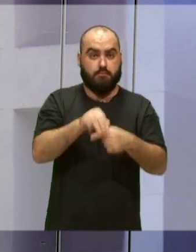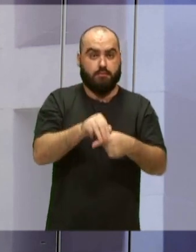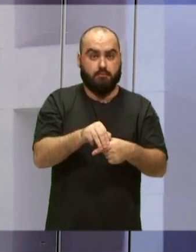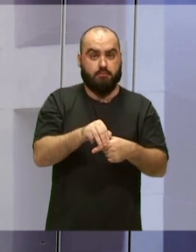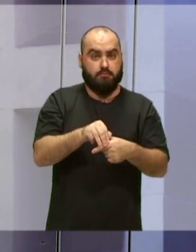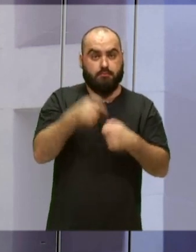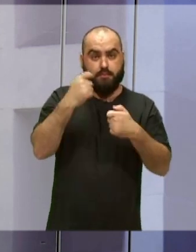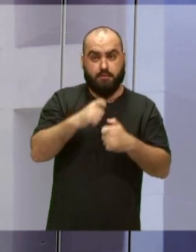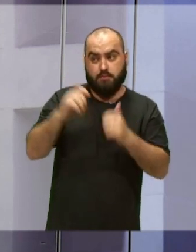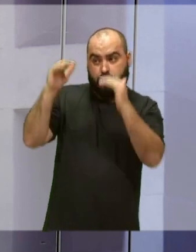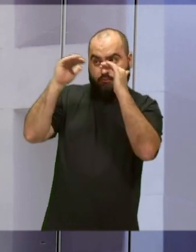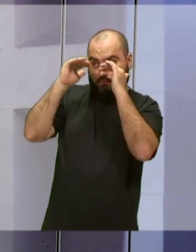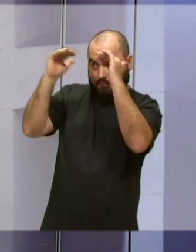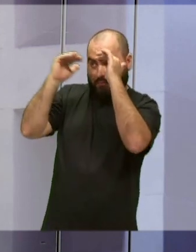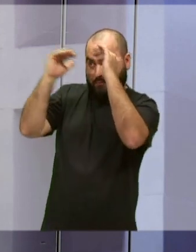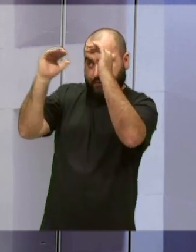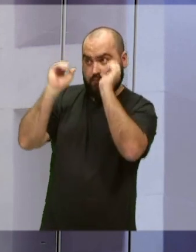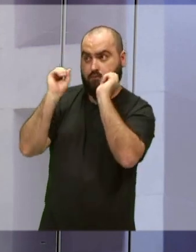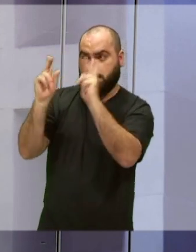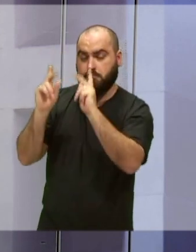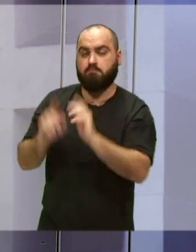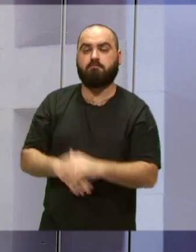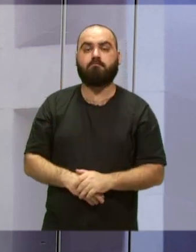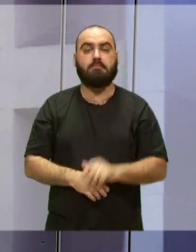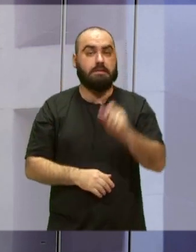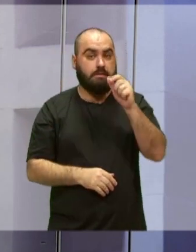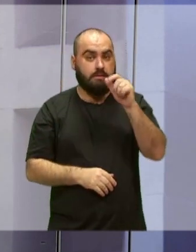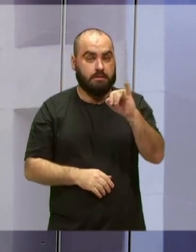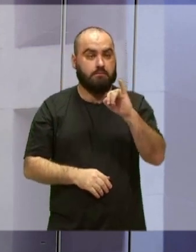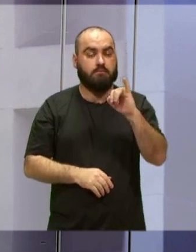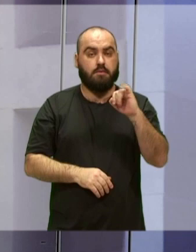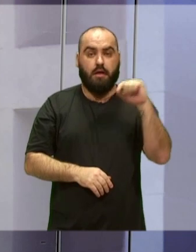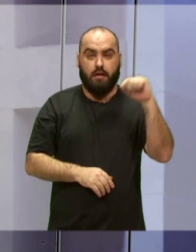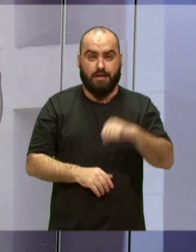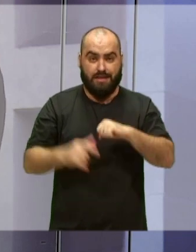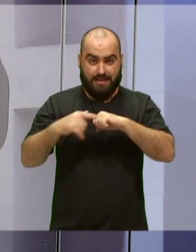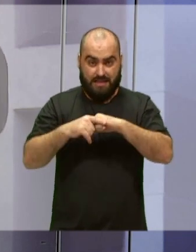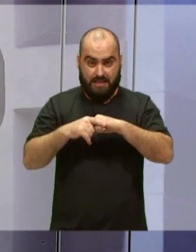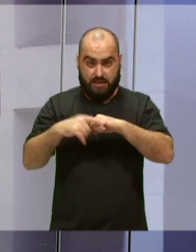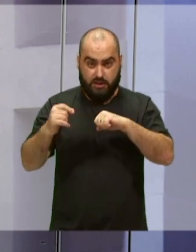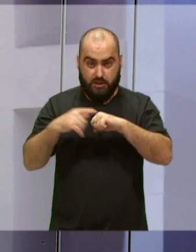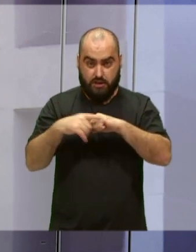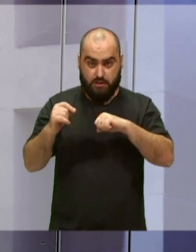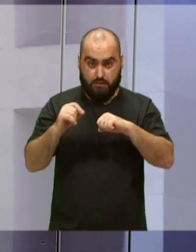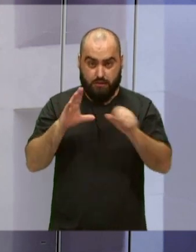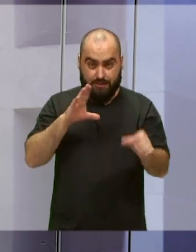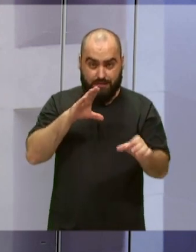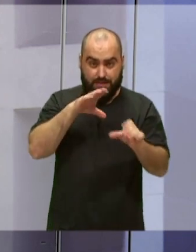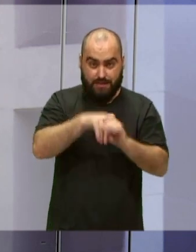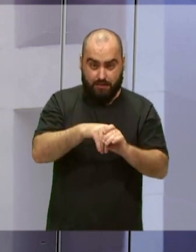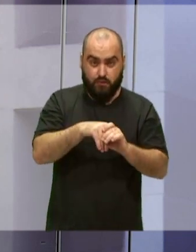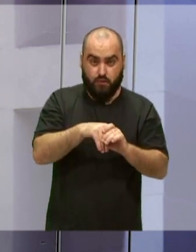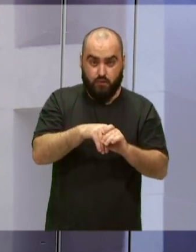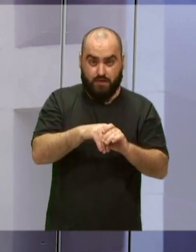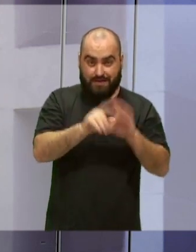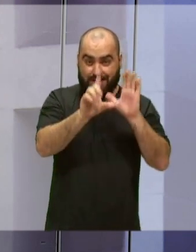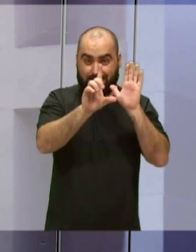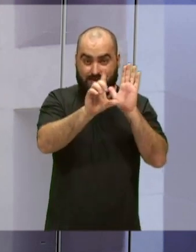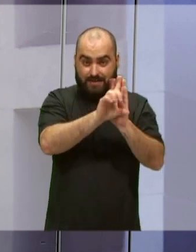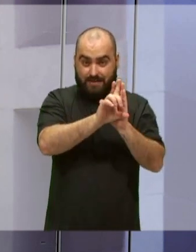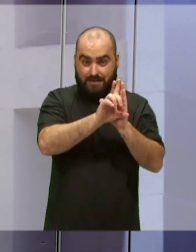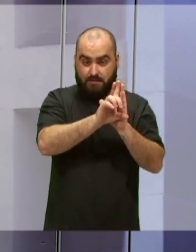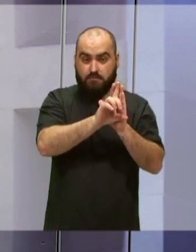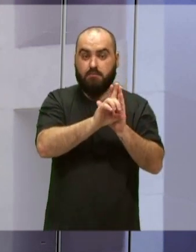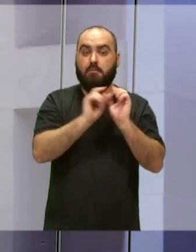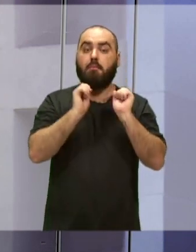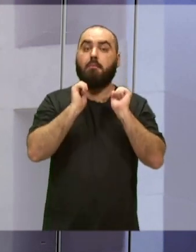leis então ou seja se nós eh colocamos qualquer artigo dentro de algum parágrafo da Lei